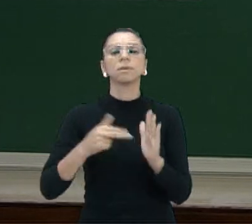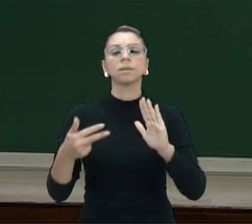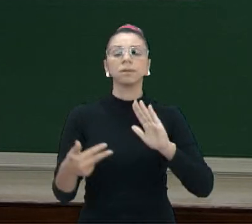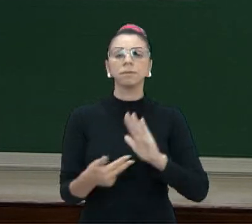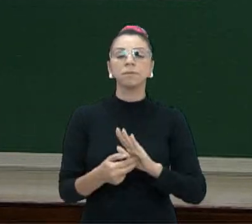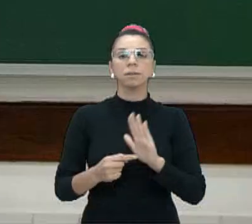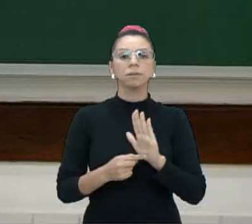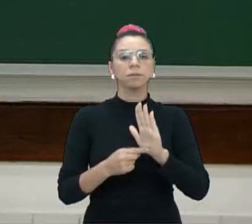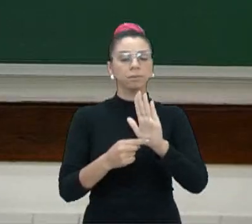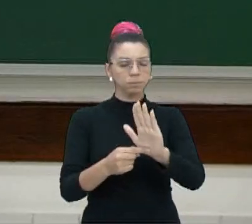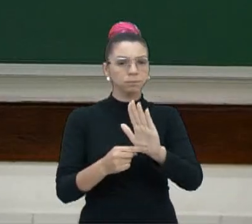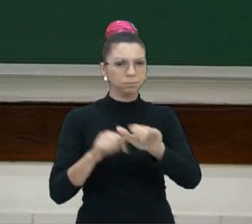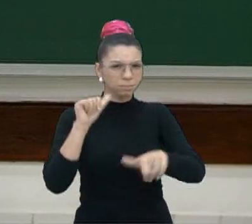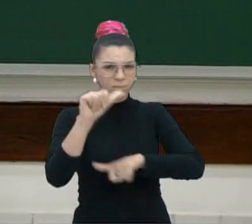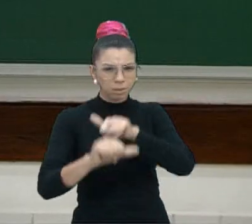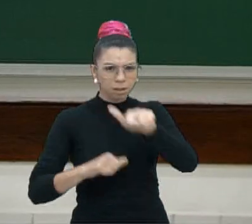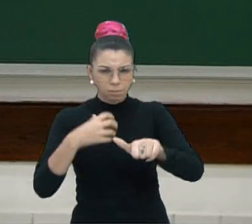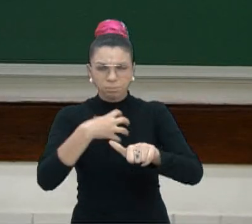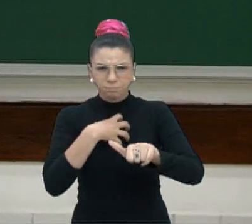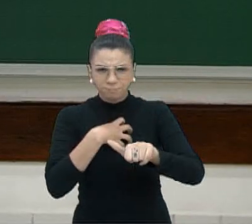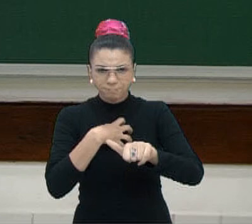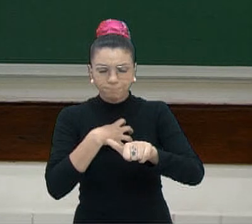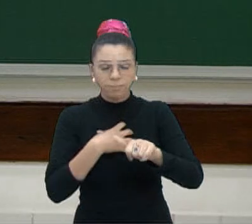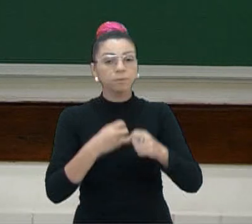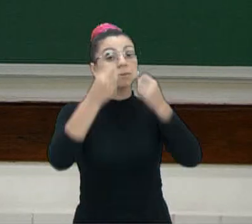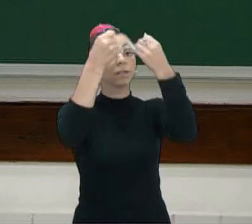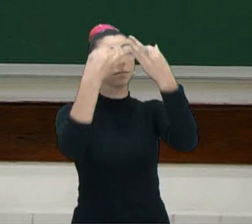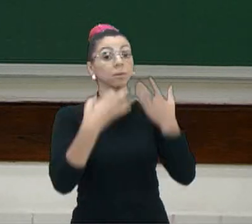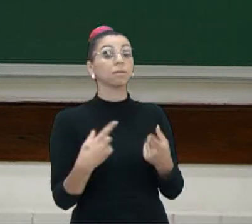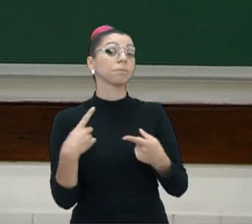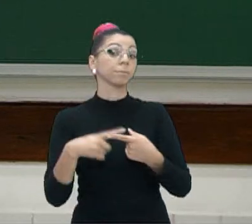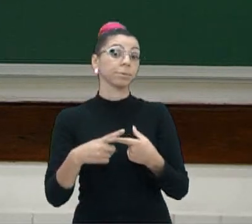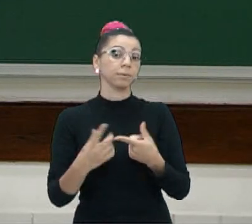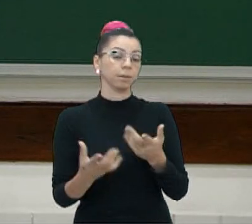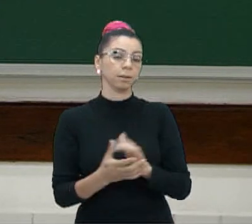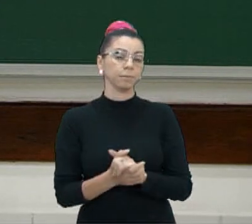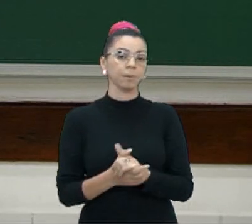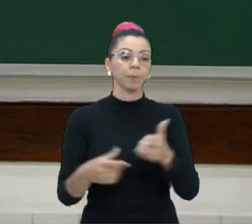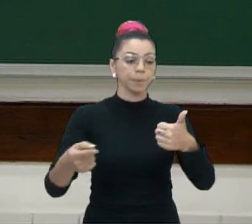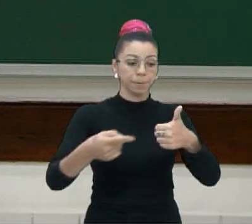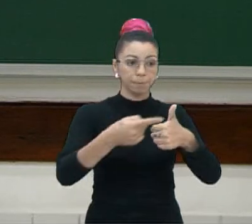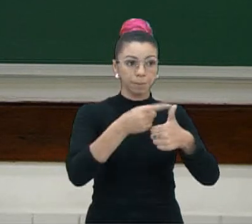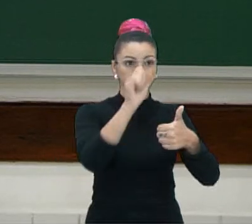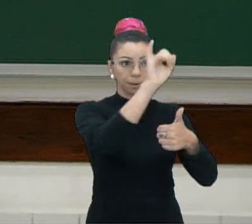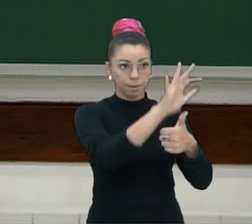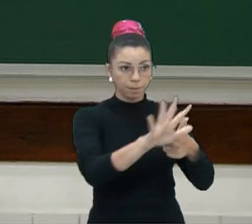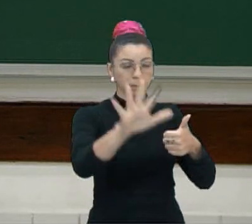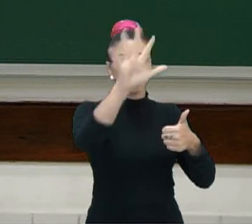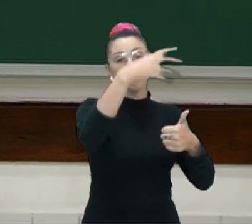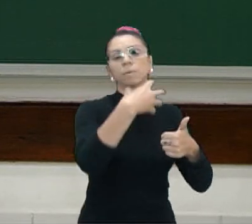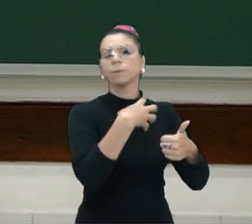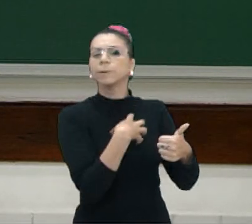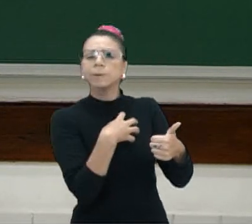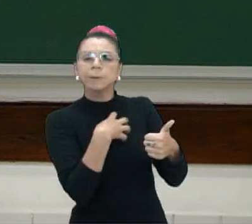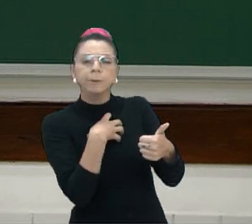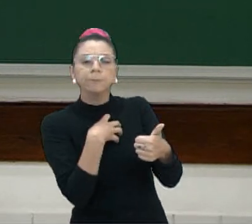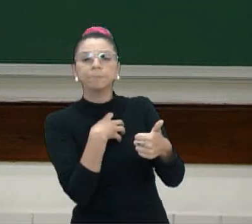produzidos por ela se alteraram? Você vai explicar. Então, lá no primeiro, nós vimos qual era a